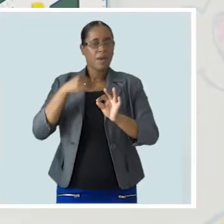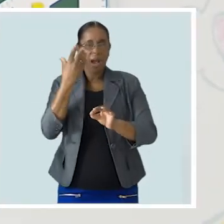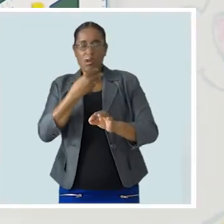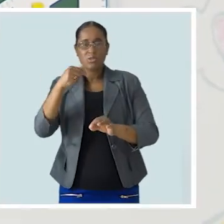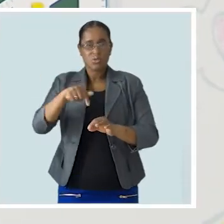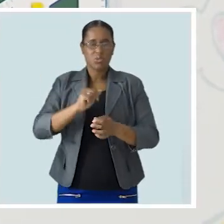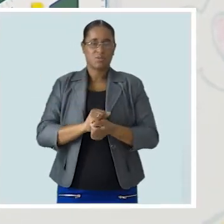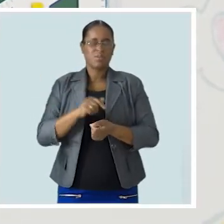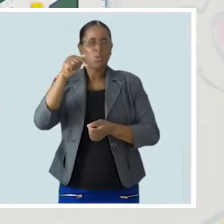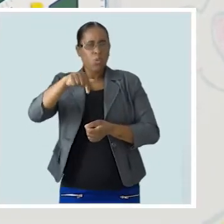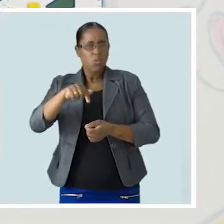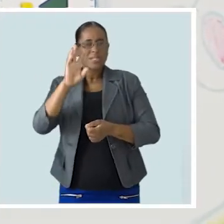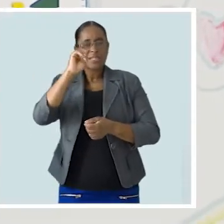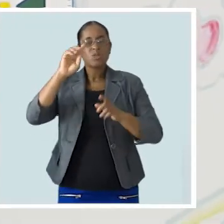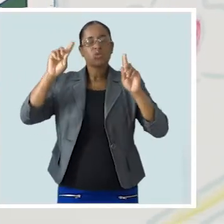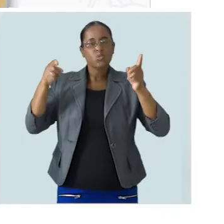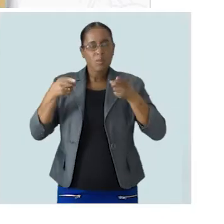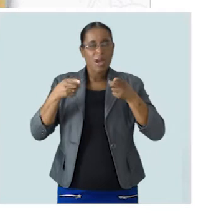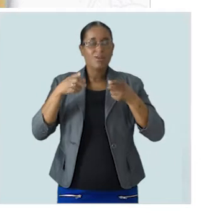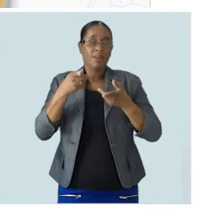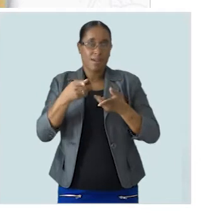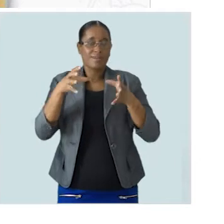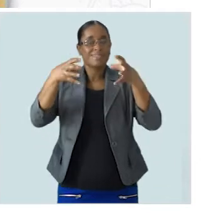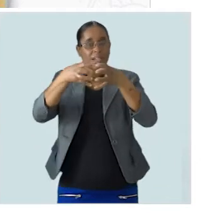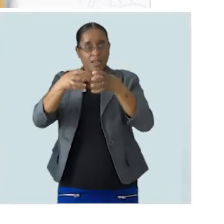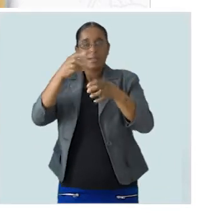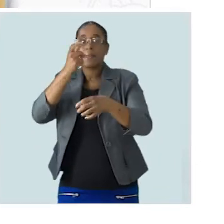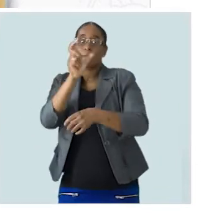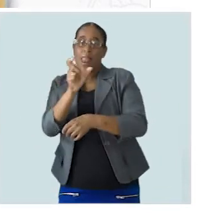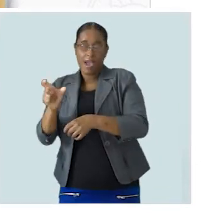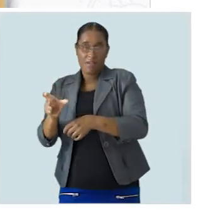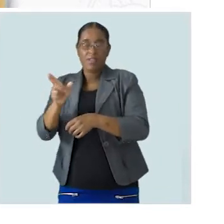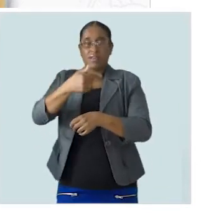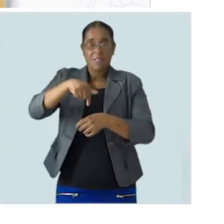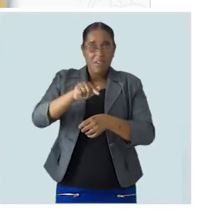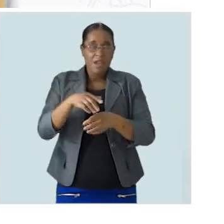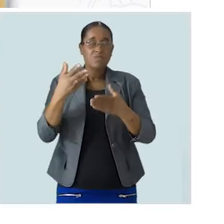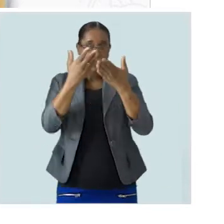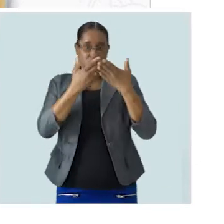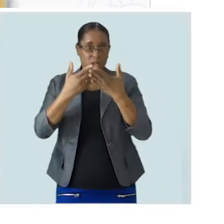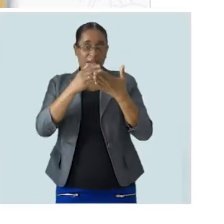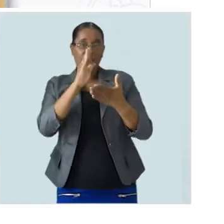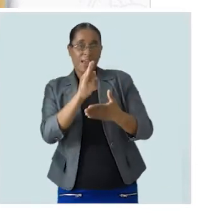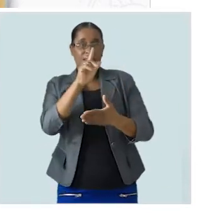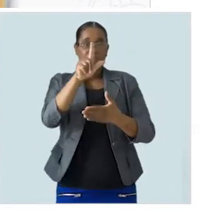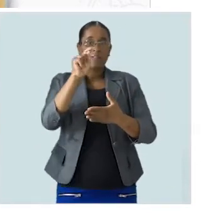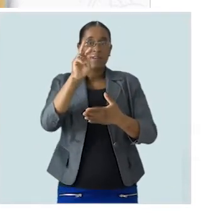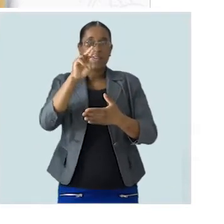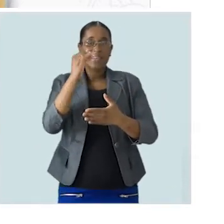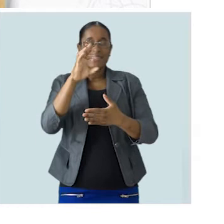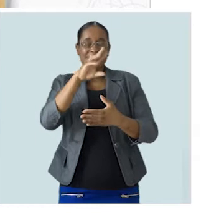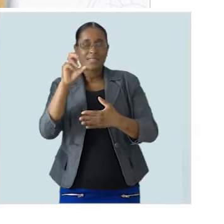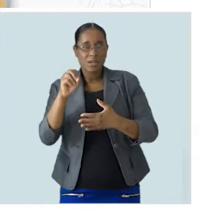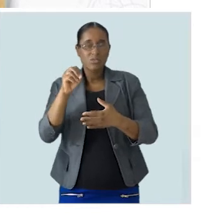Hoje o nosso sumário é classes de palavras e vamos estudar flexão dos adjetivos. Flexão quer